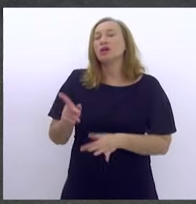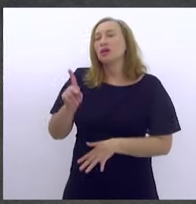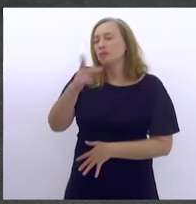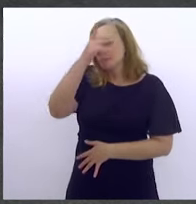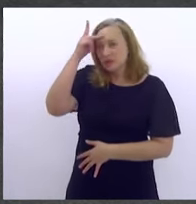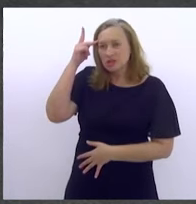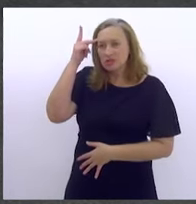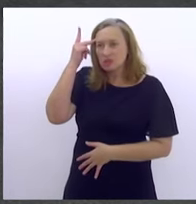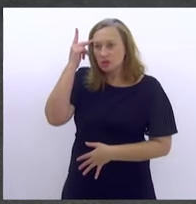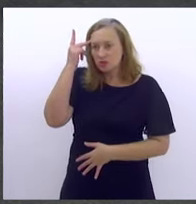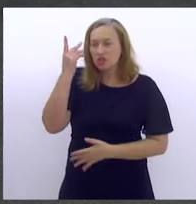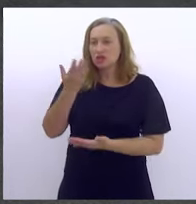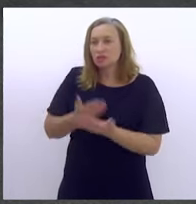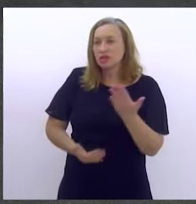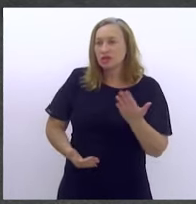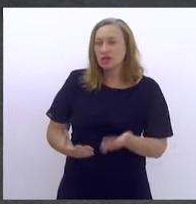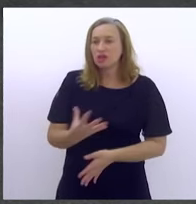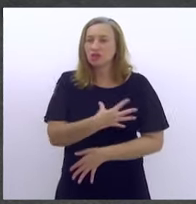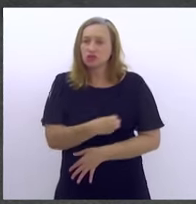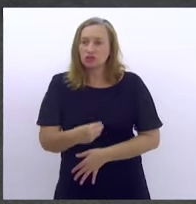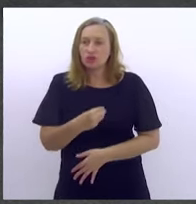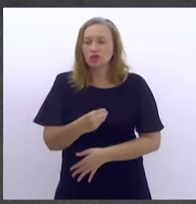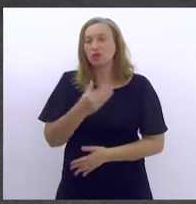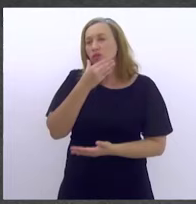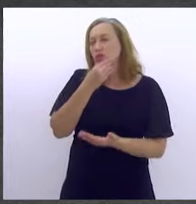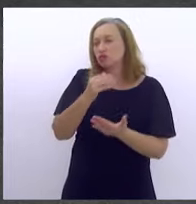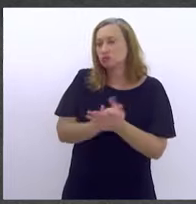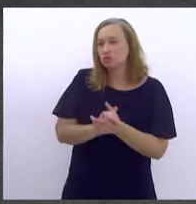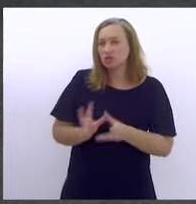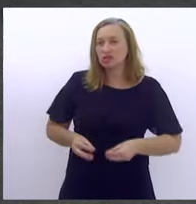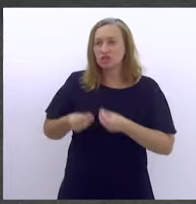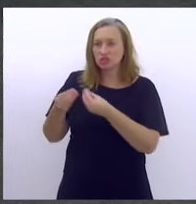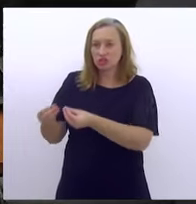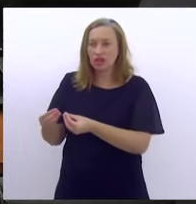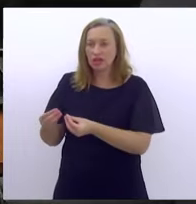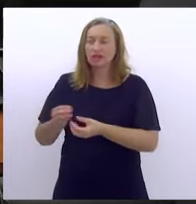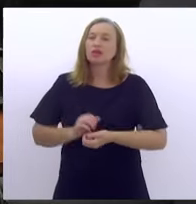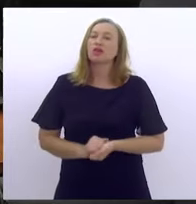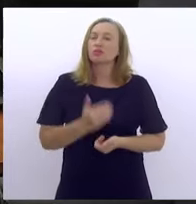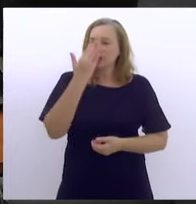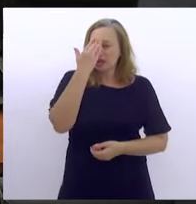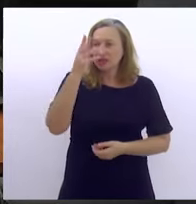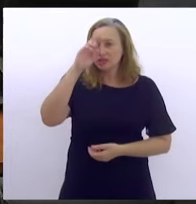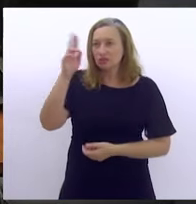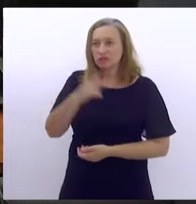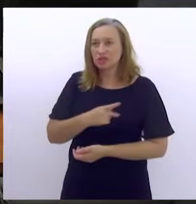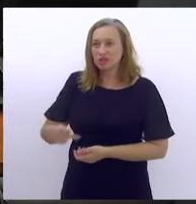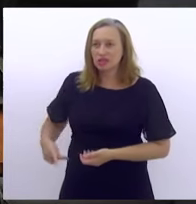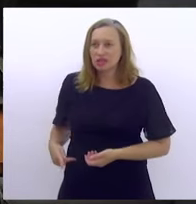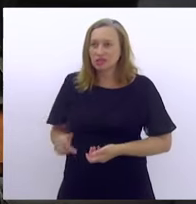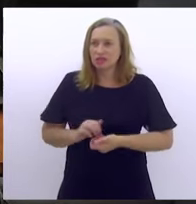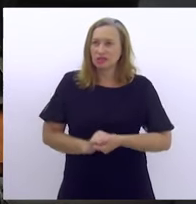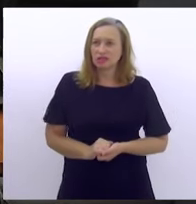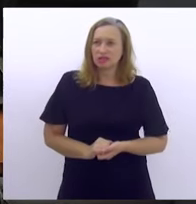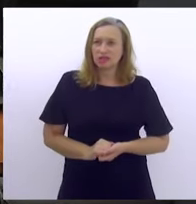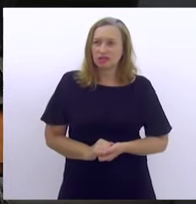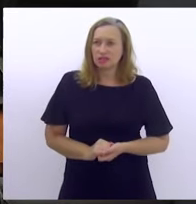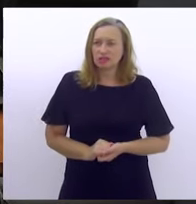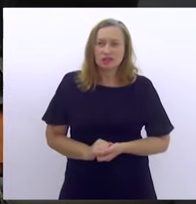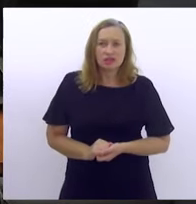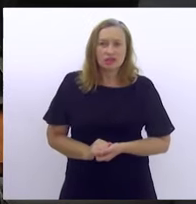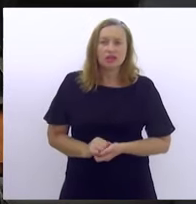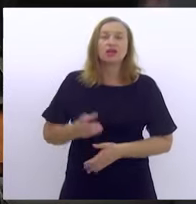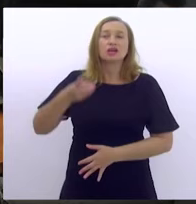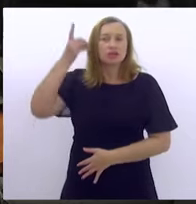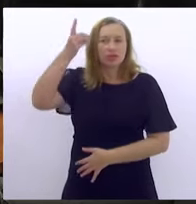e que seja concedida a GRAM. Era essa a nossa consideração. Muito obrigada, presidente. Pela ordem, senhora presidenta. Deputado Yuri. Muito obrigado, deputada